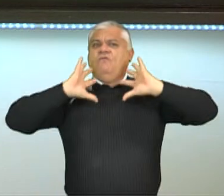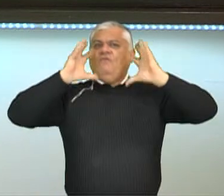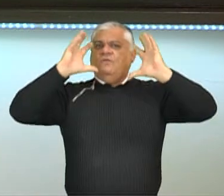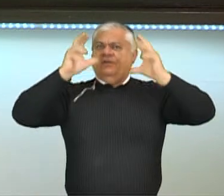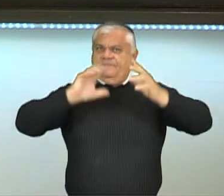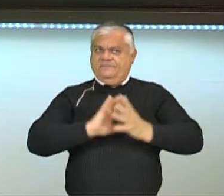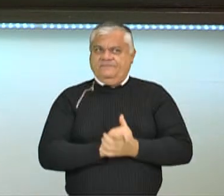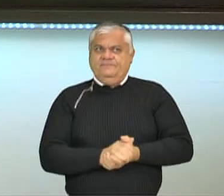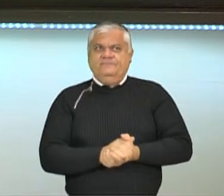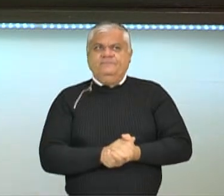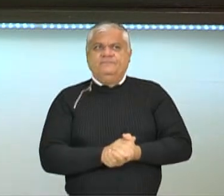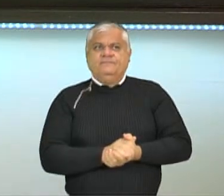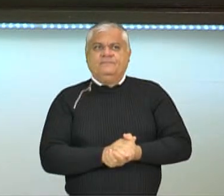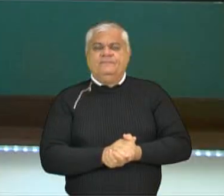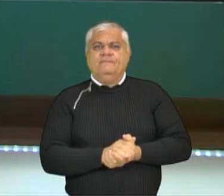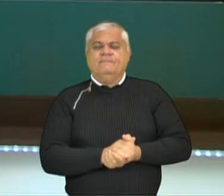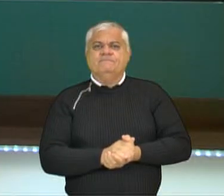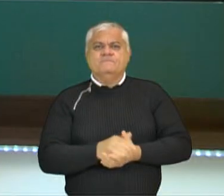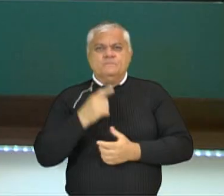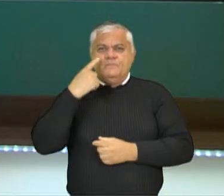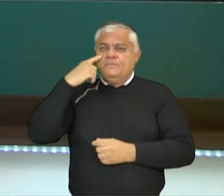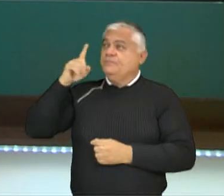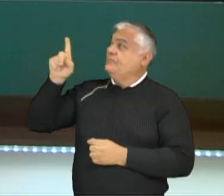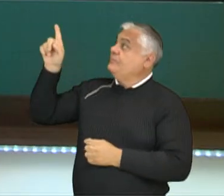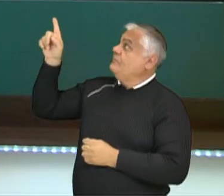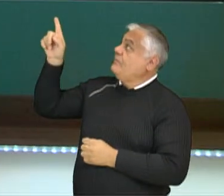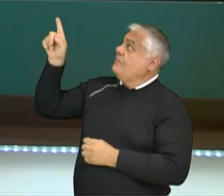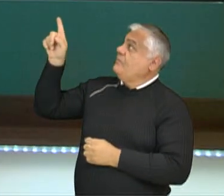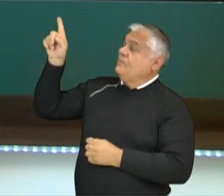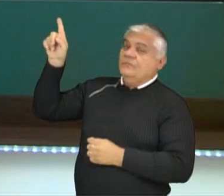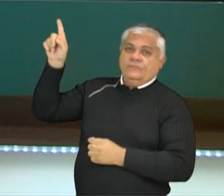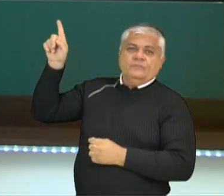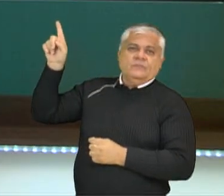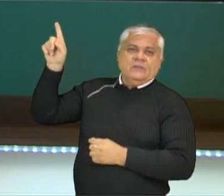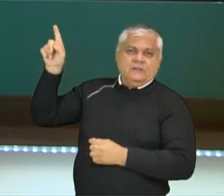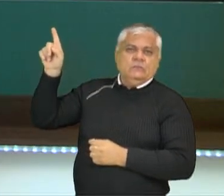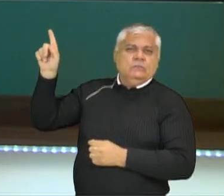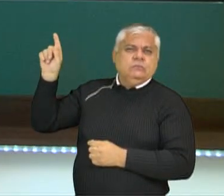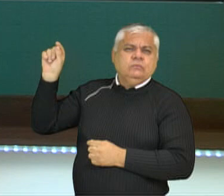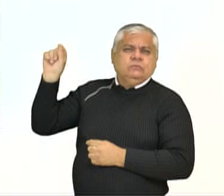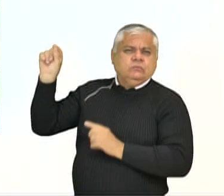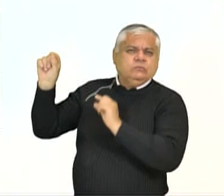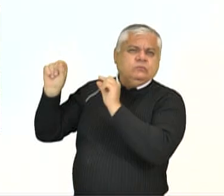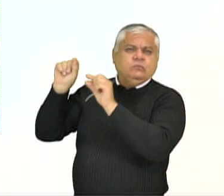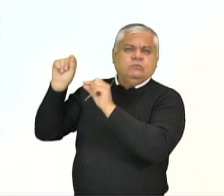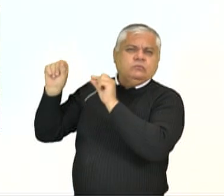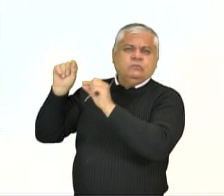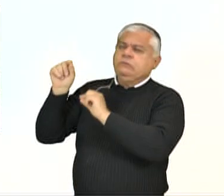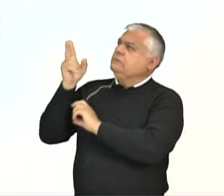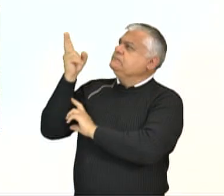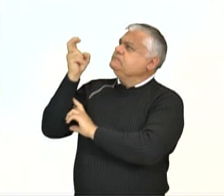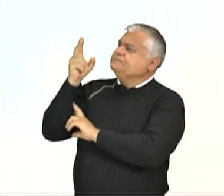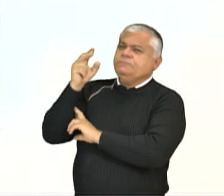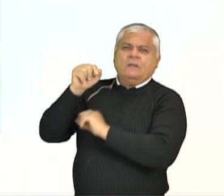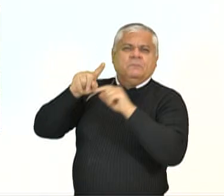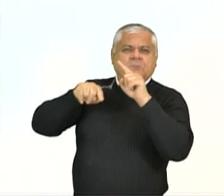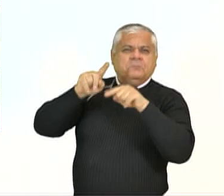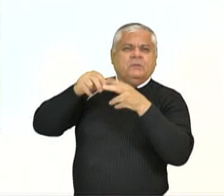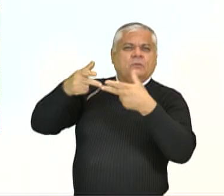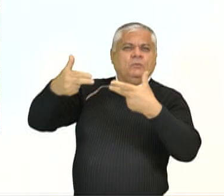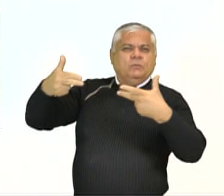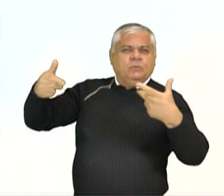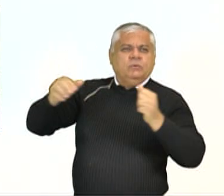voleibol. Então, essa imagem aqui, né, para a gente começar a identificar, né, a gente pode ver alguns elementos do vôlei,